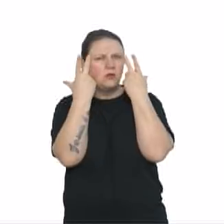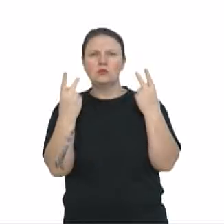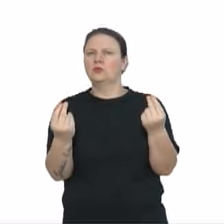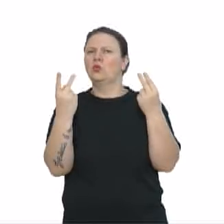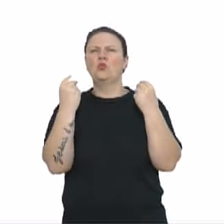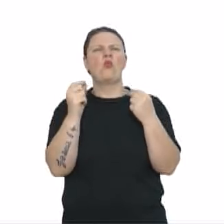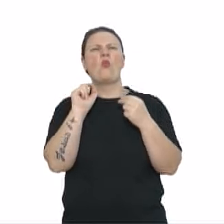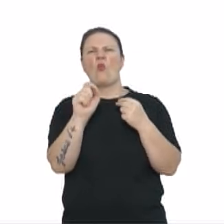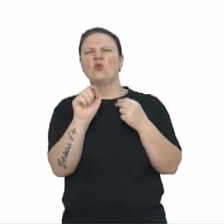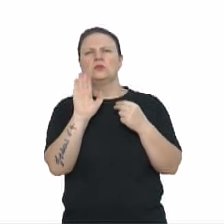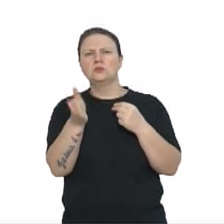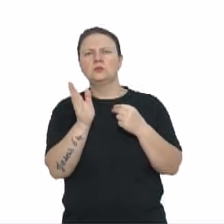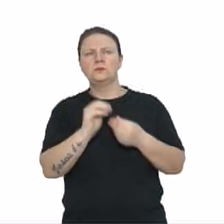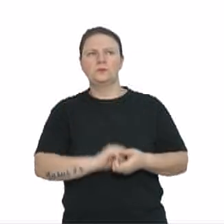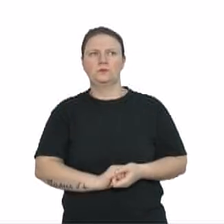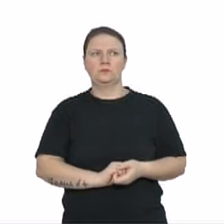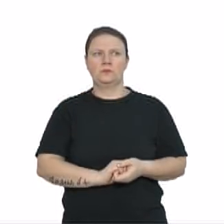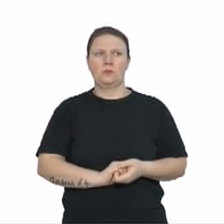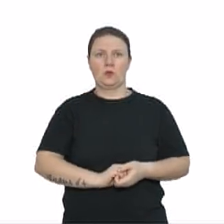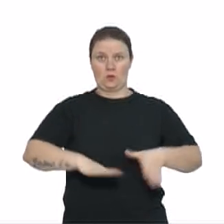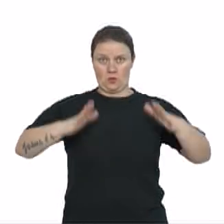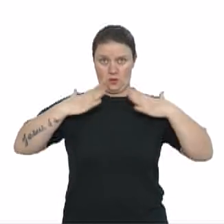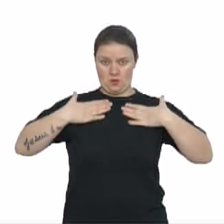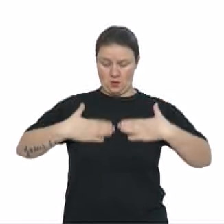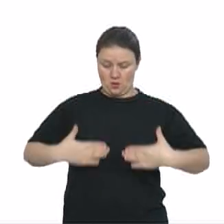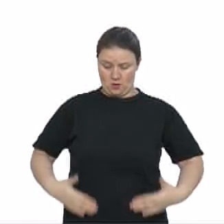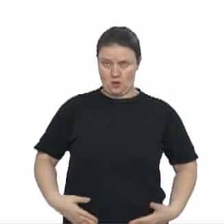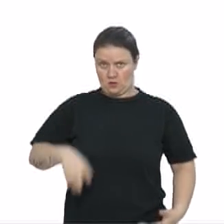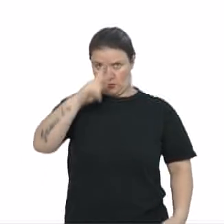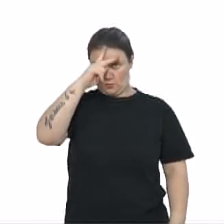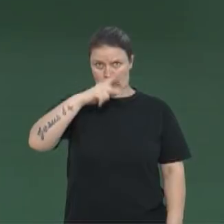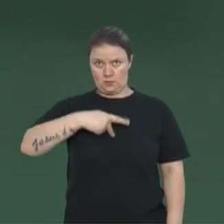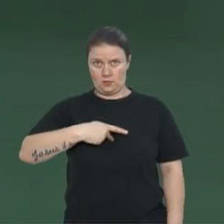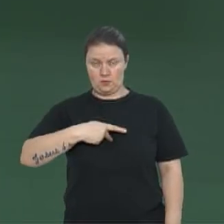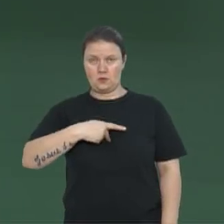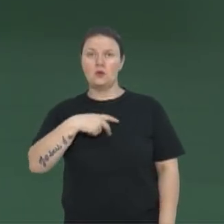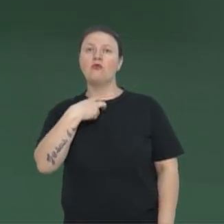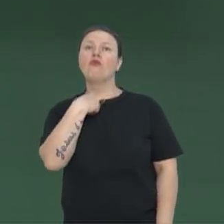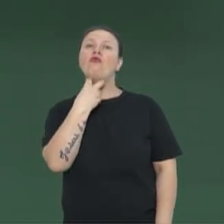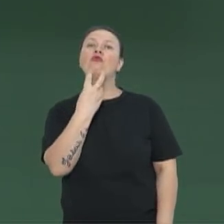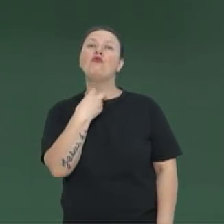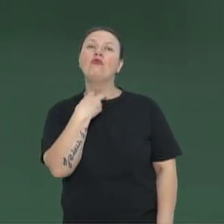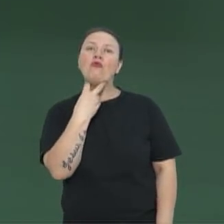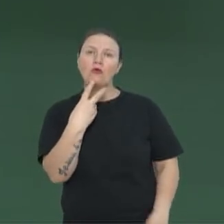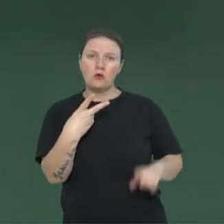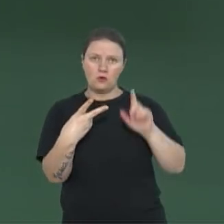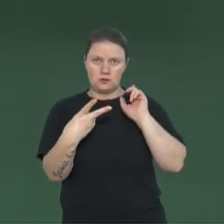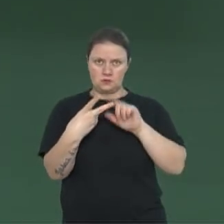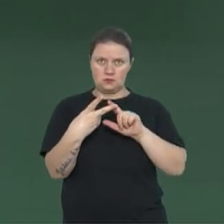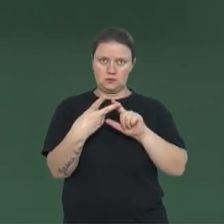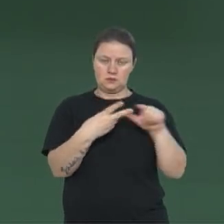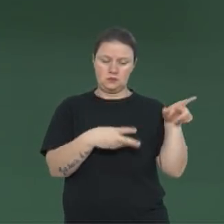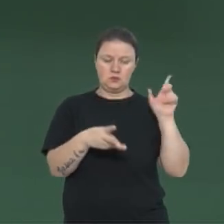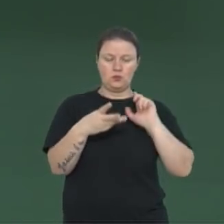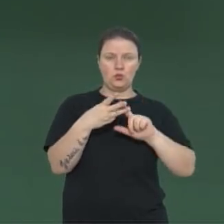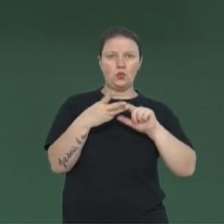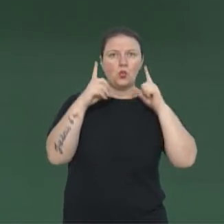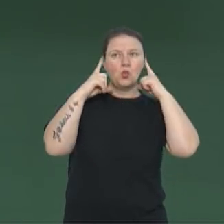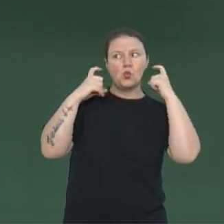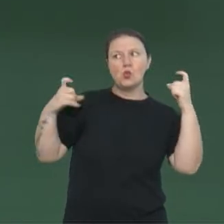expressão corporal, eu estou falando do próprio corpo, da voz, do